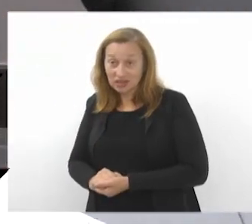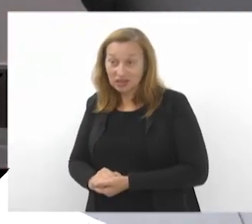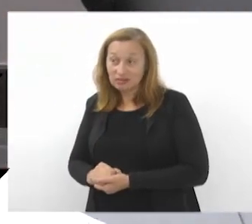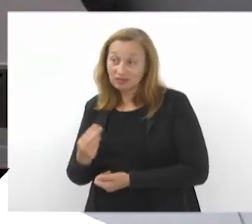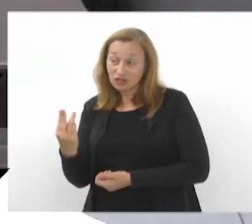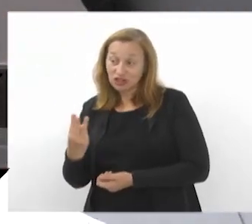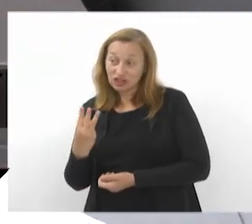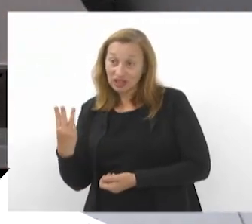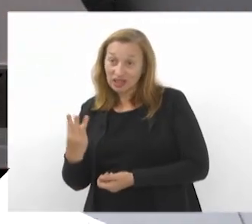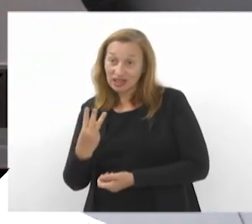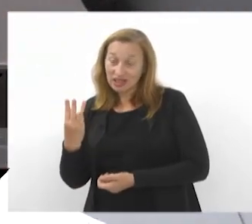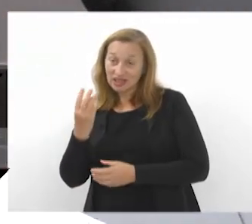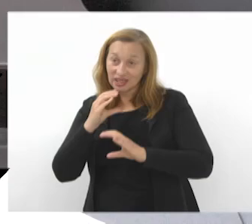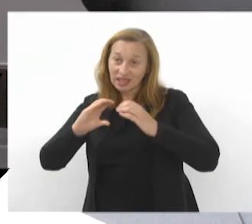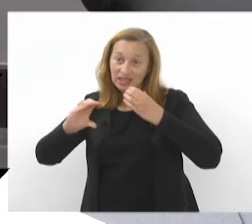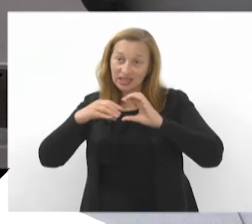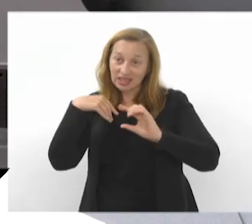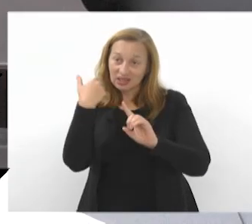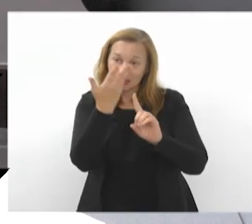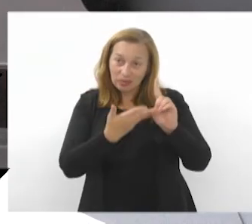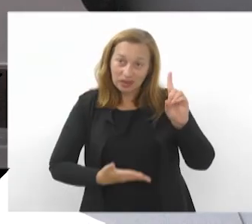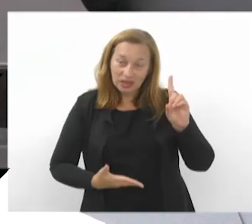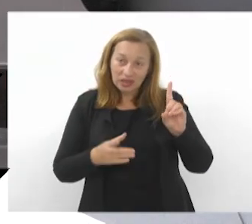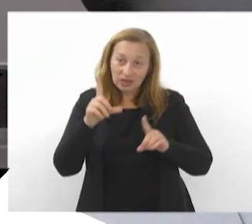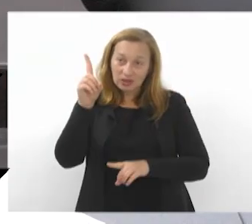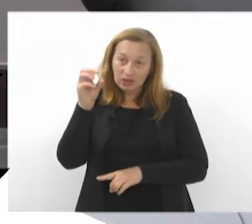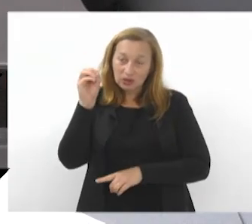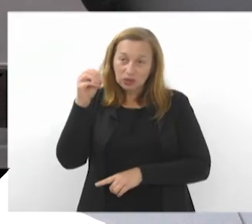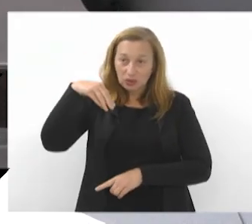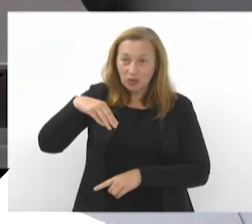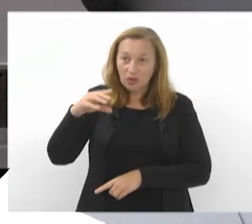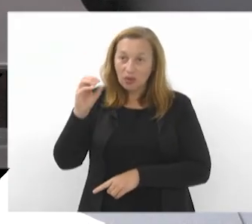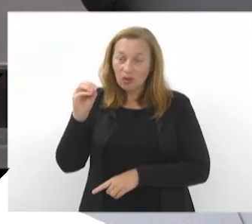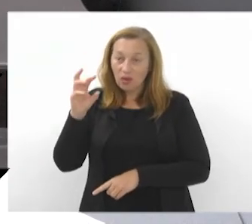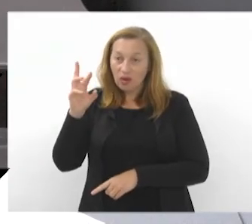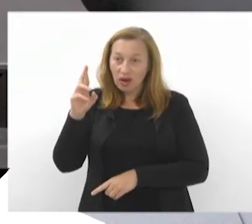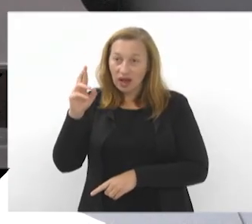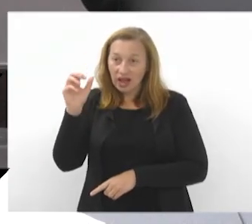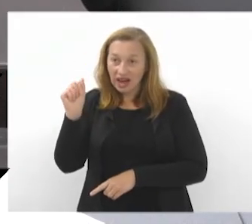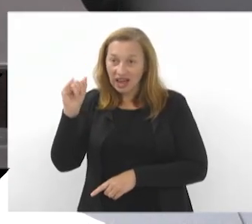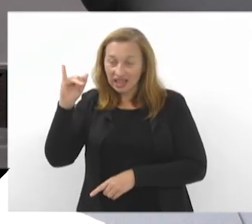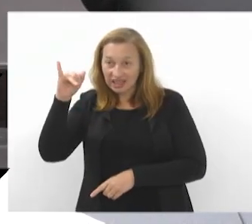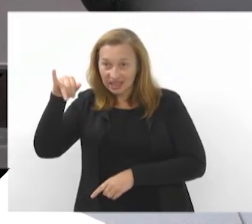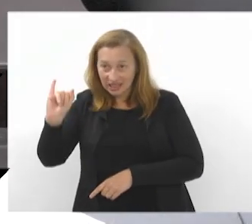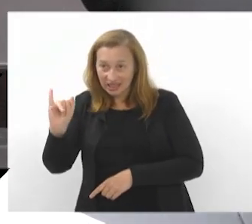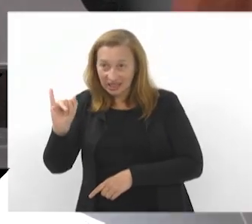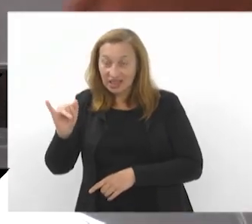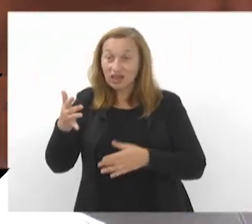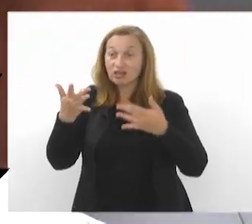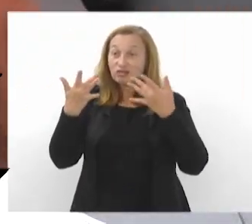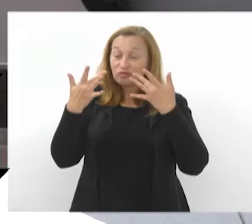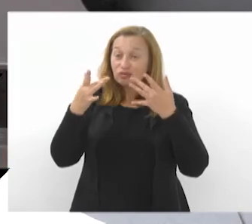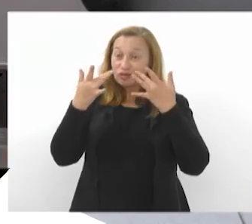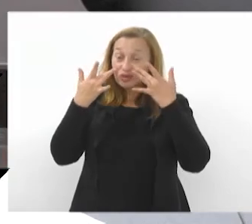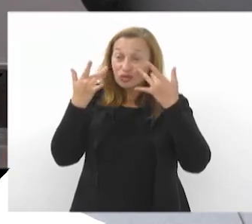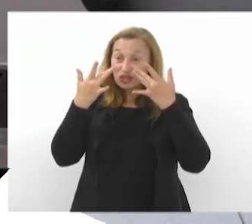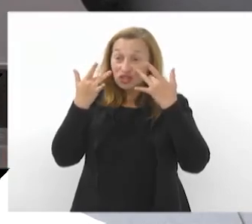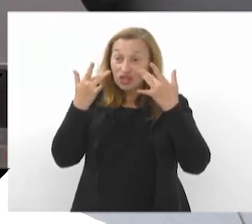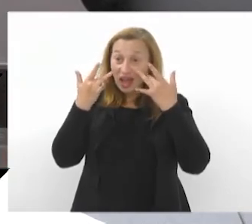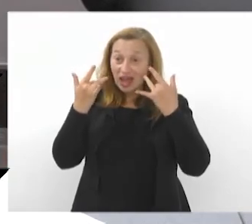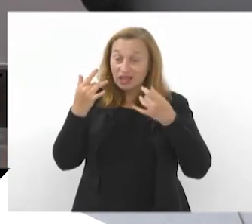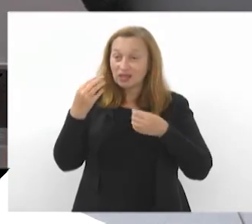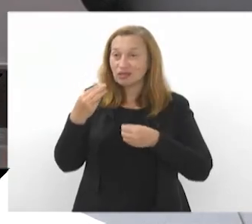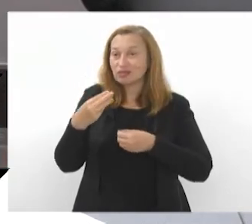trio, cantando em homenagem a Dom Orani Tempesta, Verdade. no Isso- palco do Teatro Municipal. Isso foi motivo de